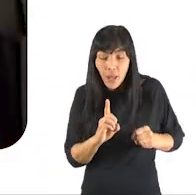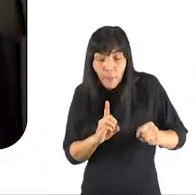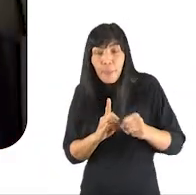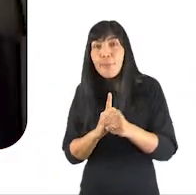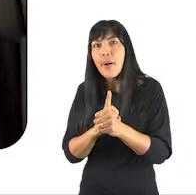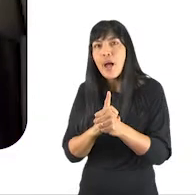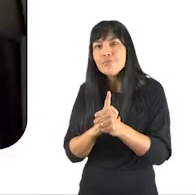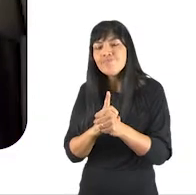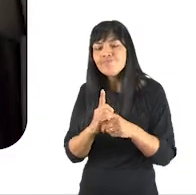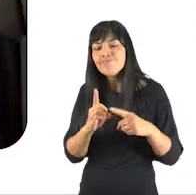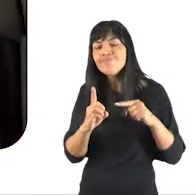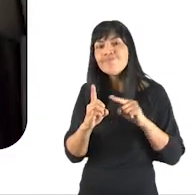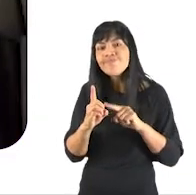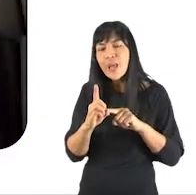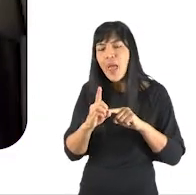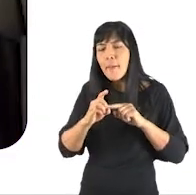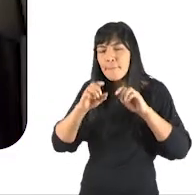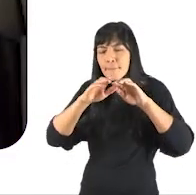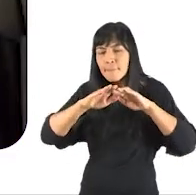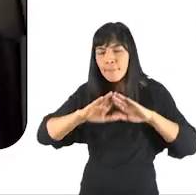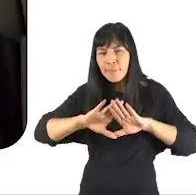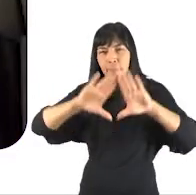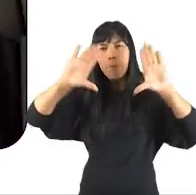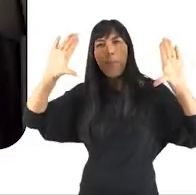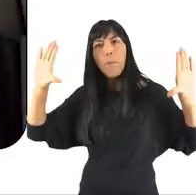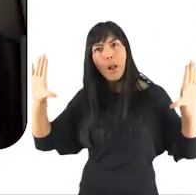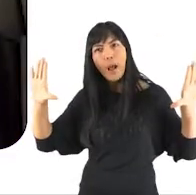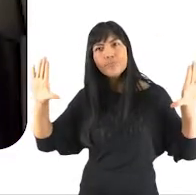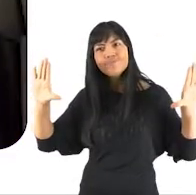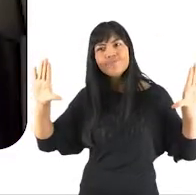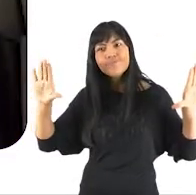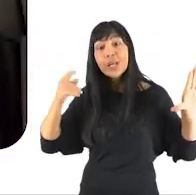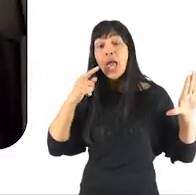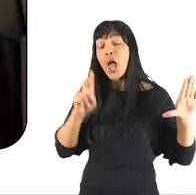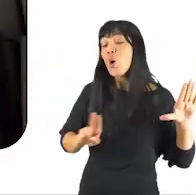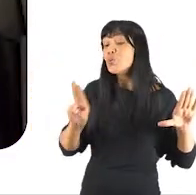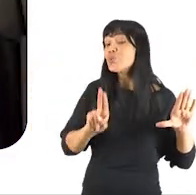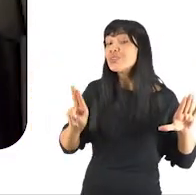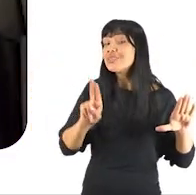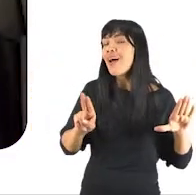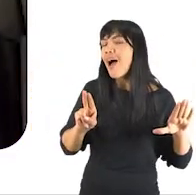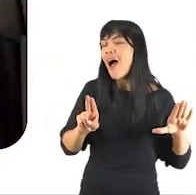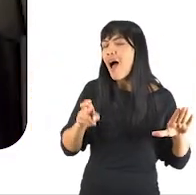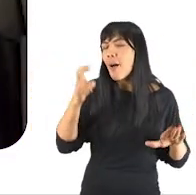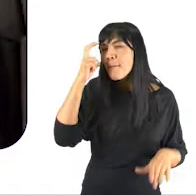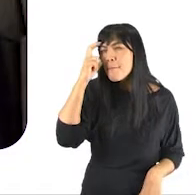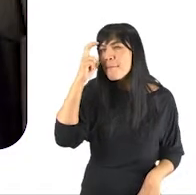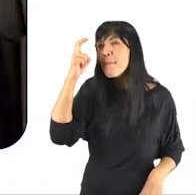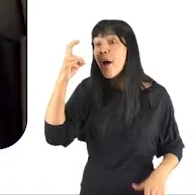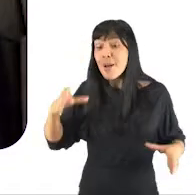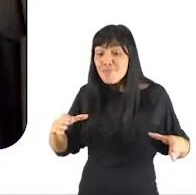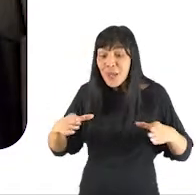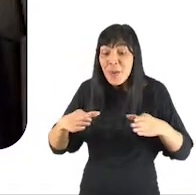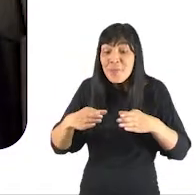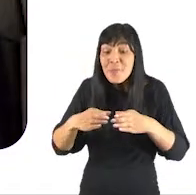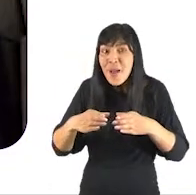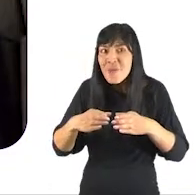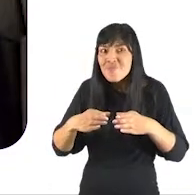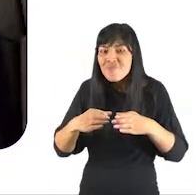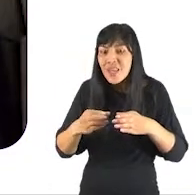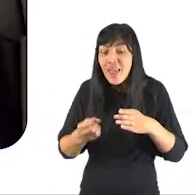né? É muito mais amplo. Então, é pensar em utilizar a inteligência coletiva e